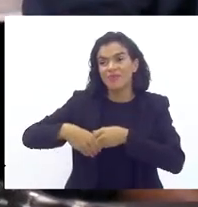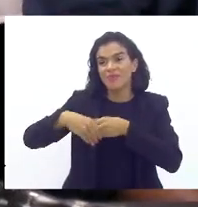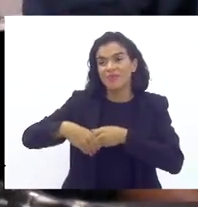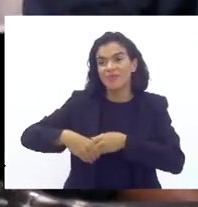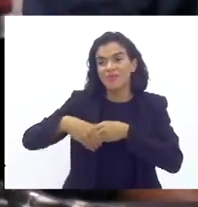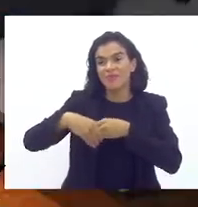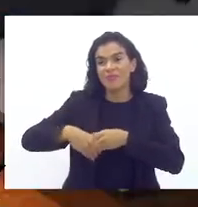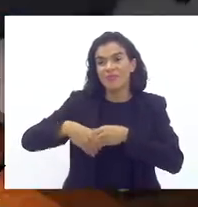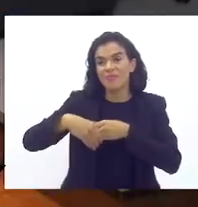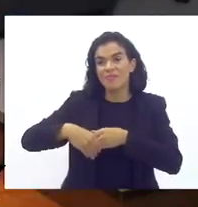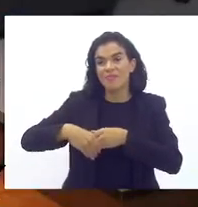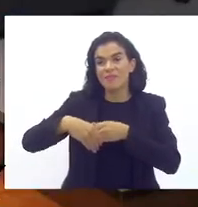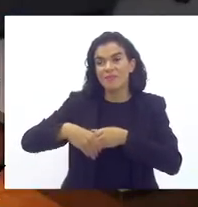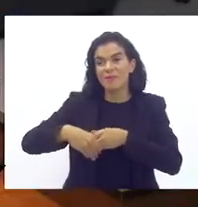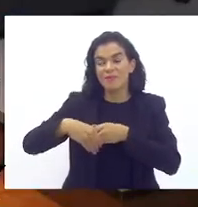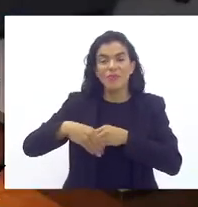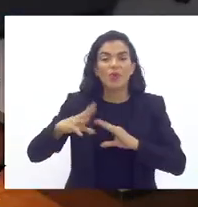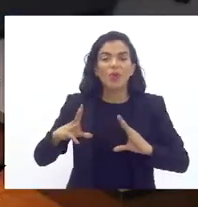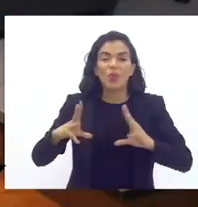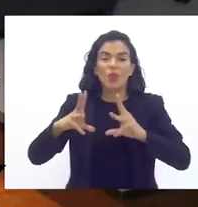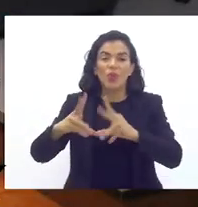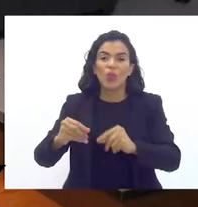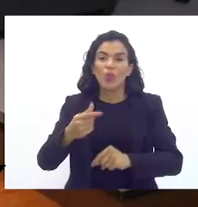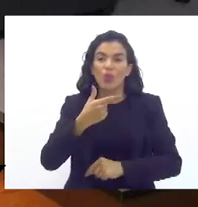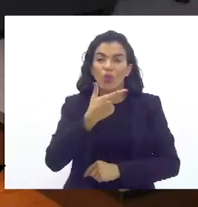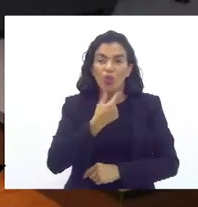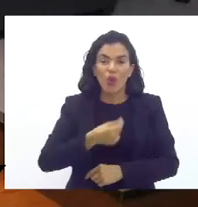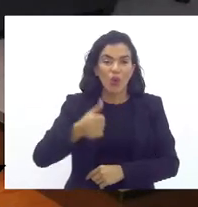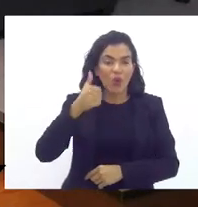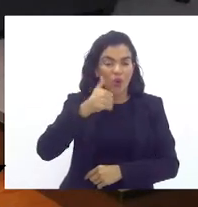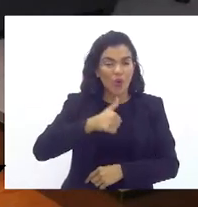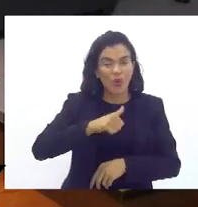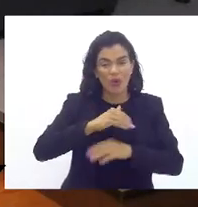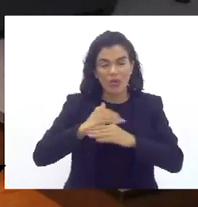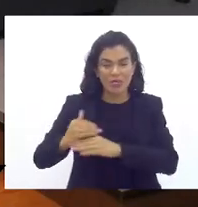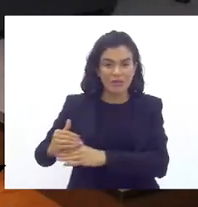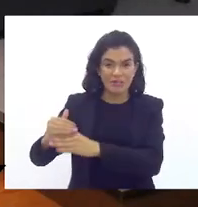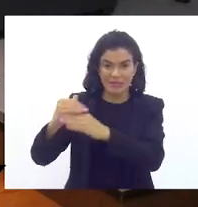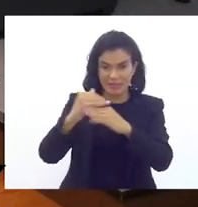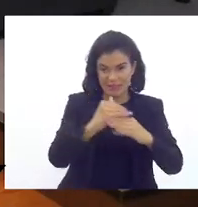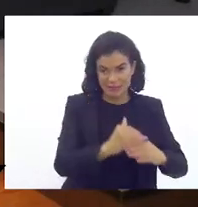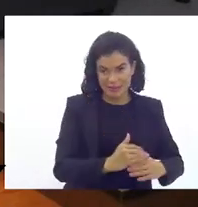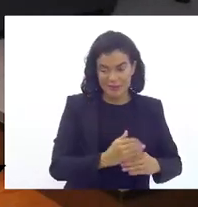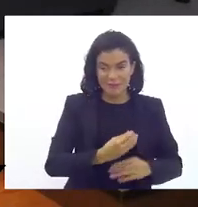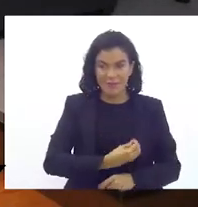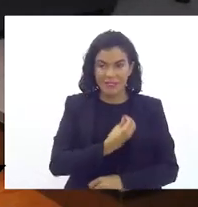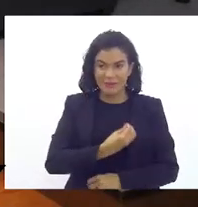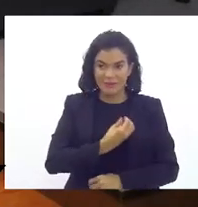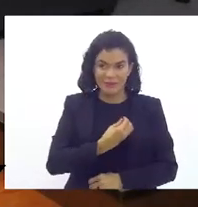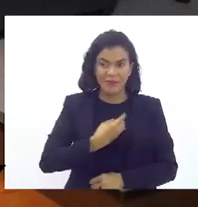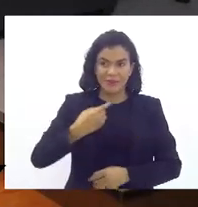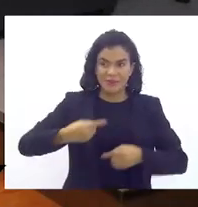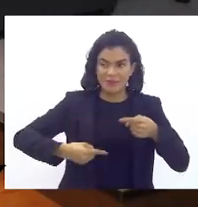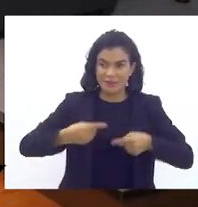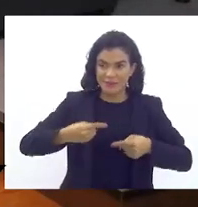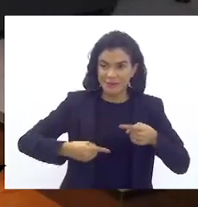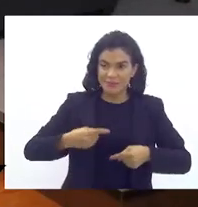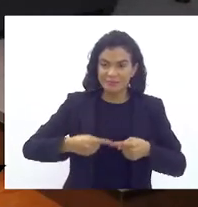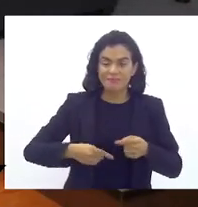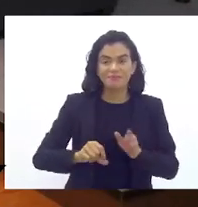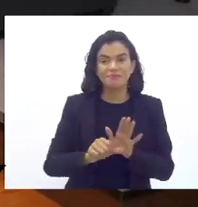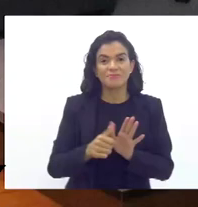todas todas todas todas que estão a mesa e participando aqui do nosso debate primeiro